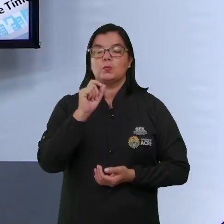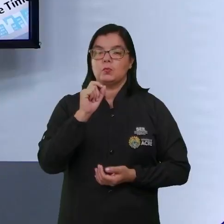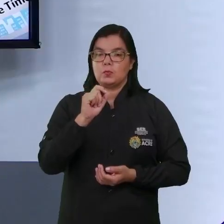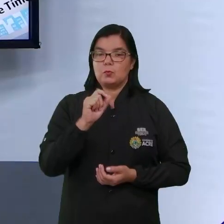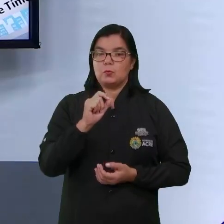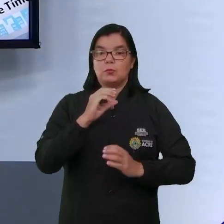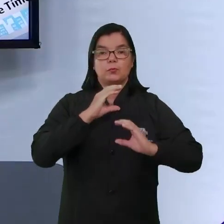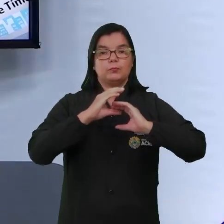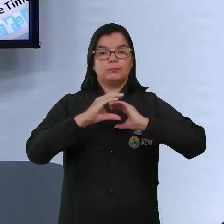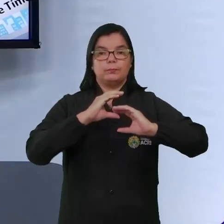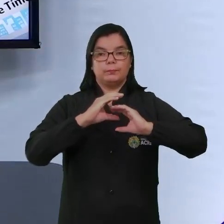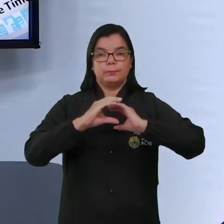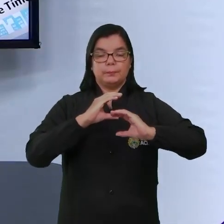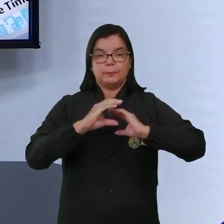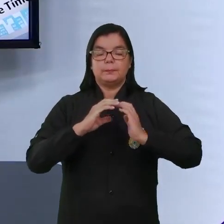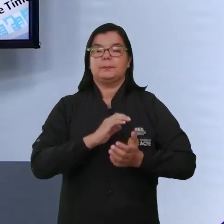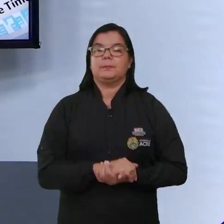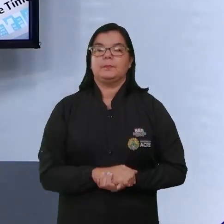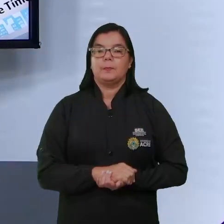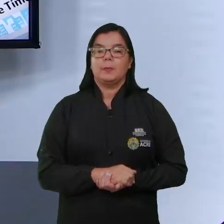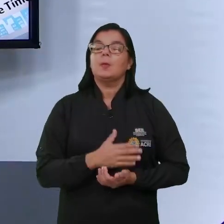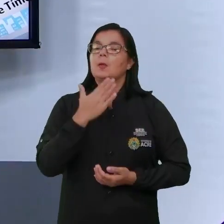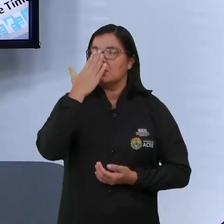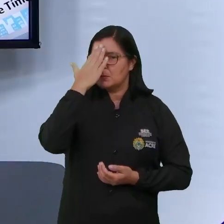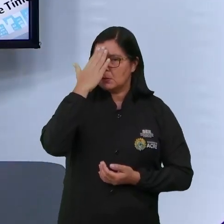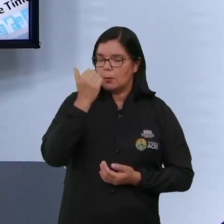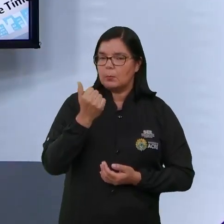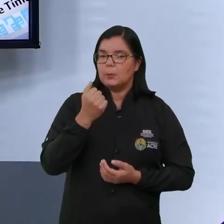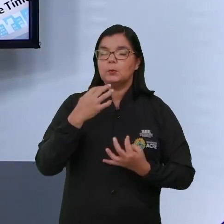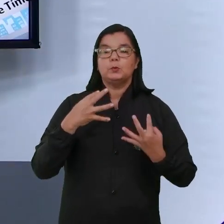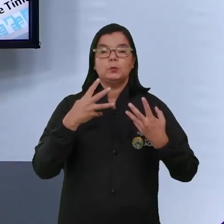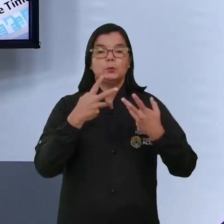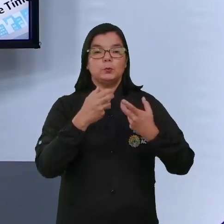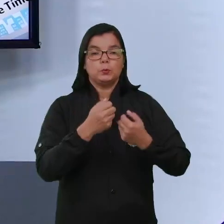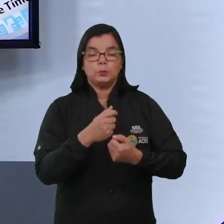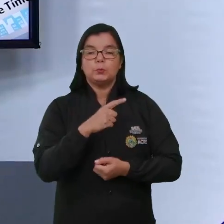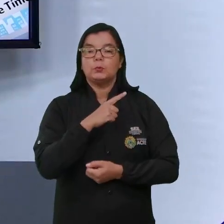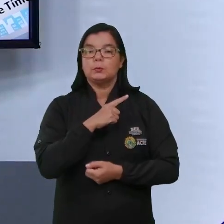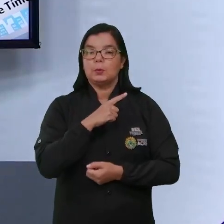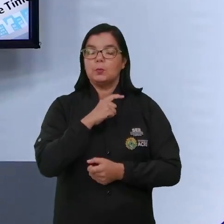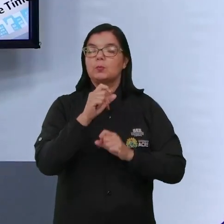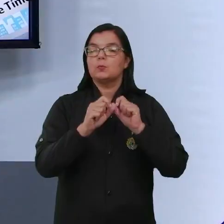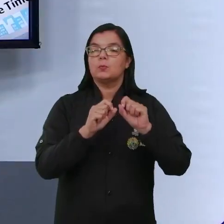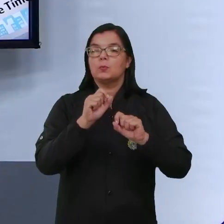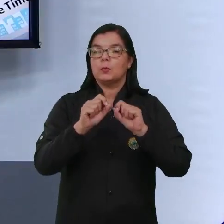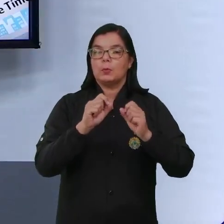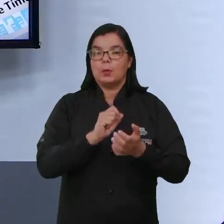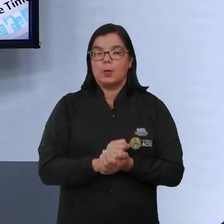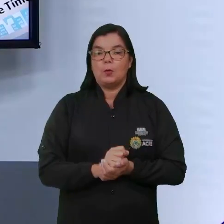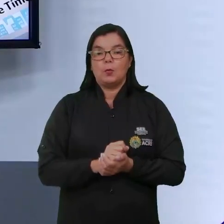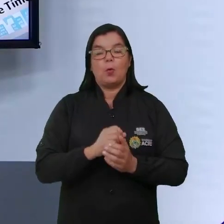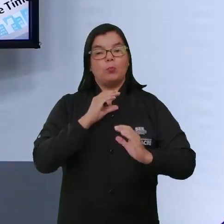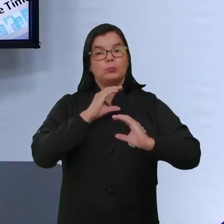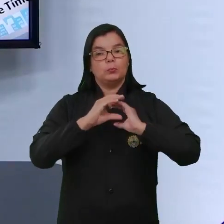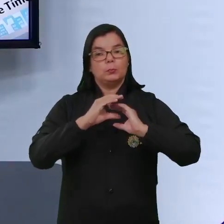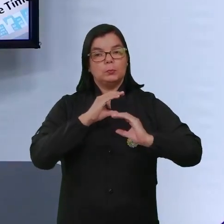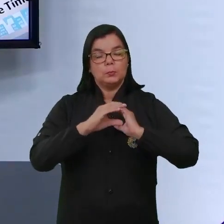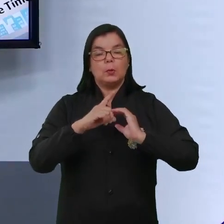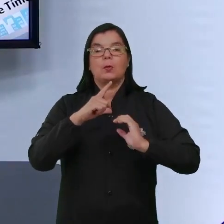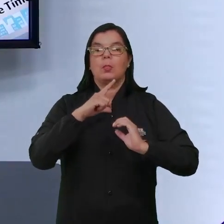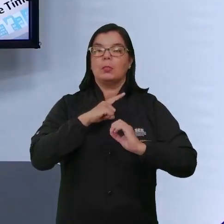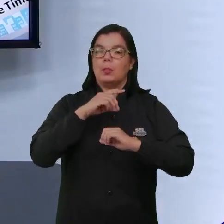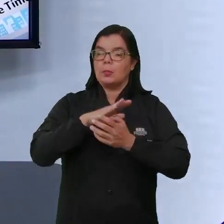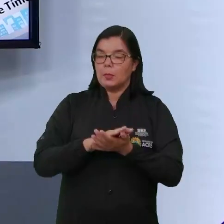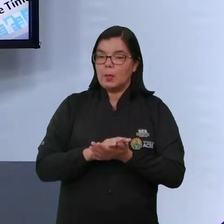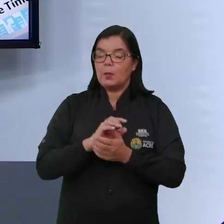meios de comunicação. E nós sabemos, todos nós temos conhecimento, que os meios de comunicação, eles